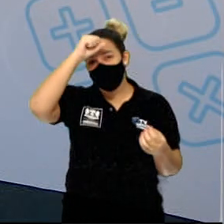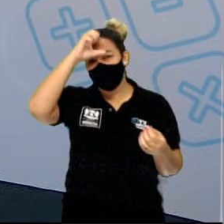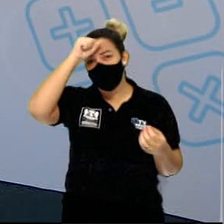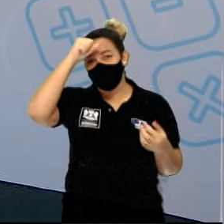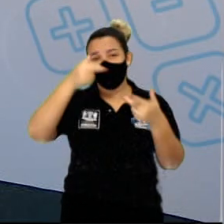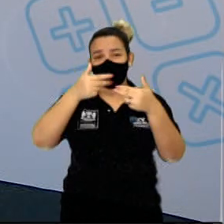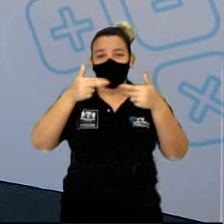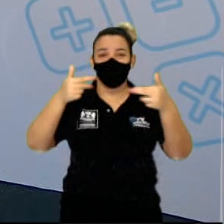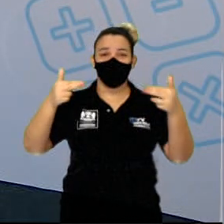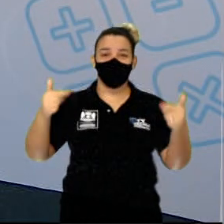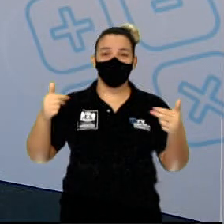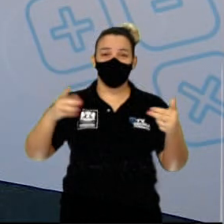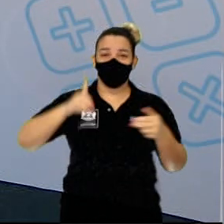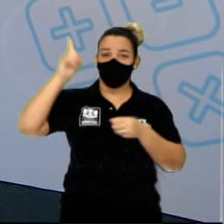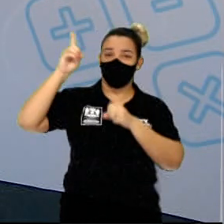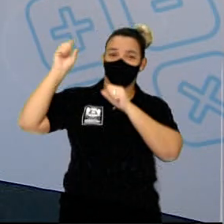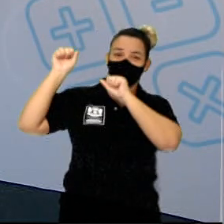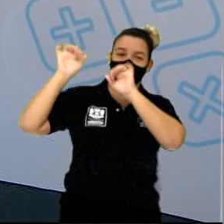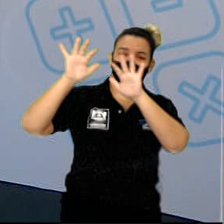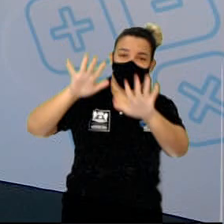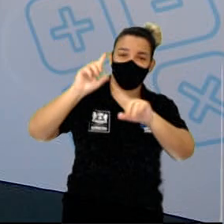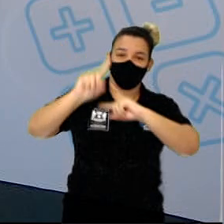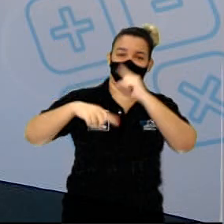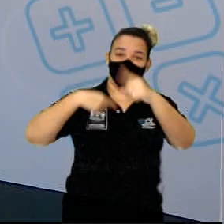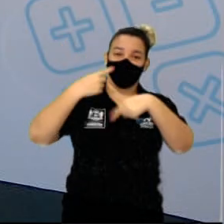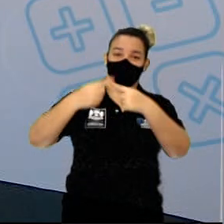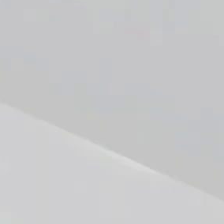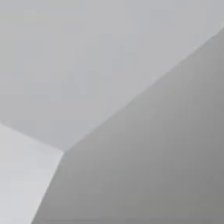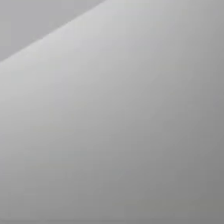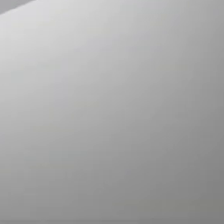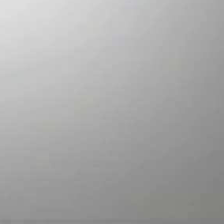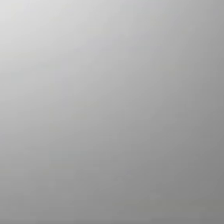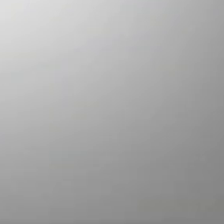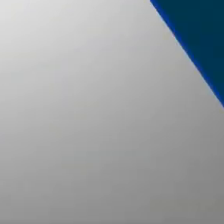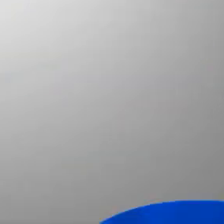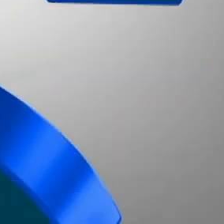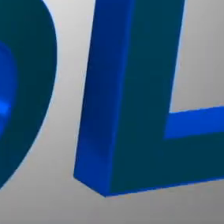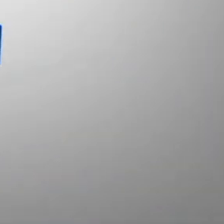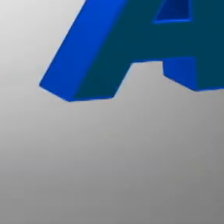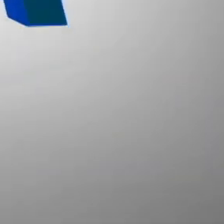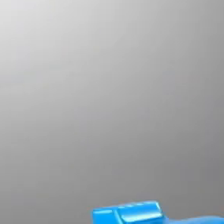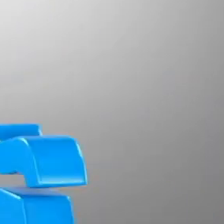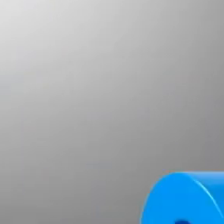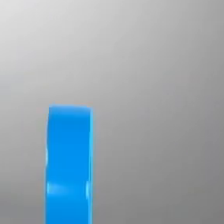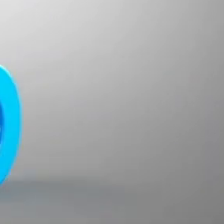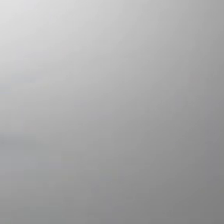Deus os abençoe. Até a próxima aula.